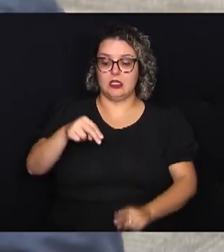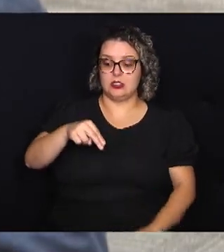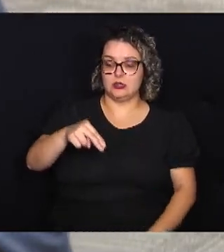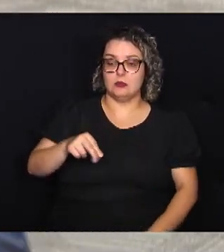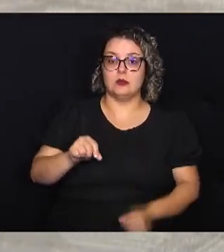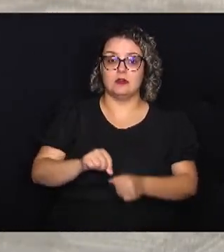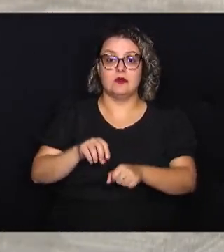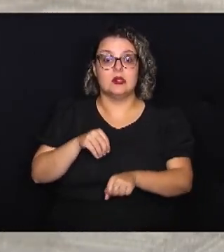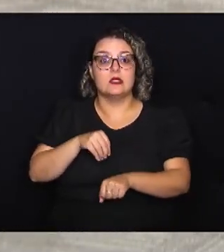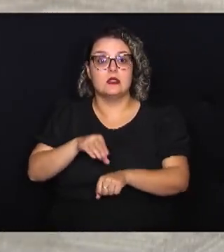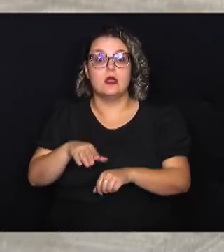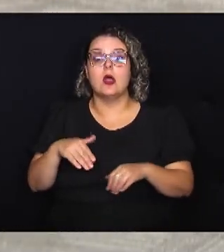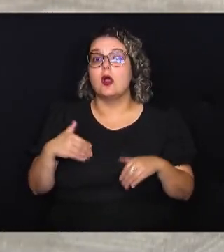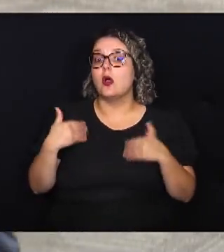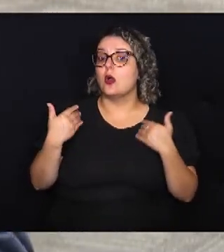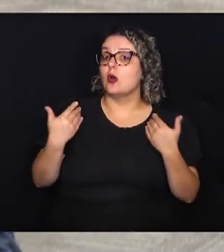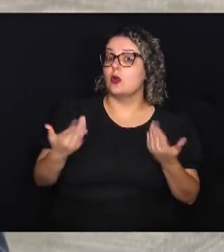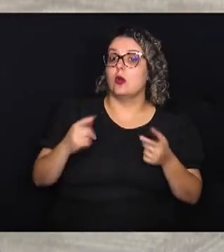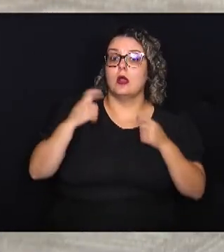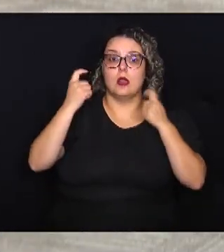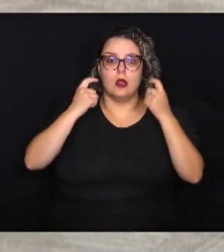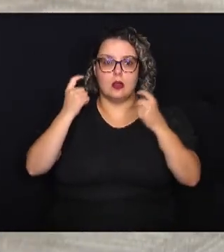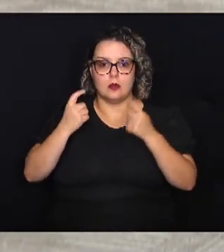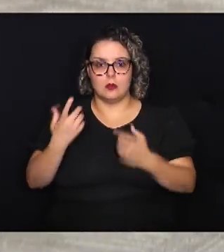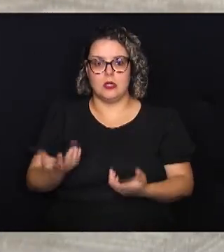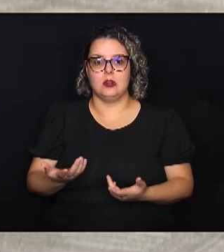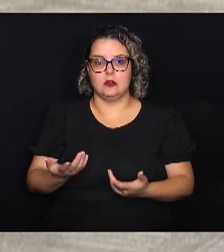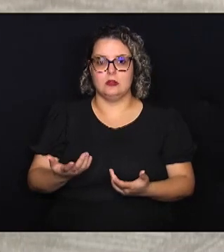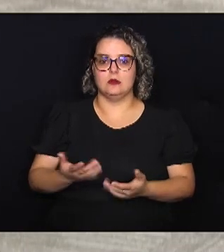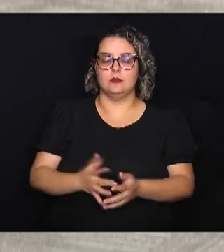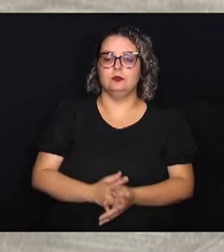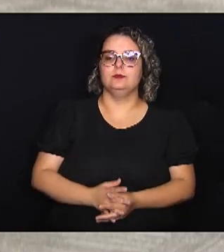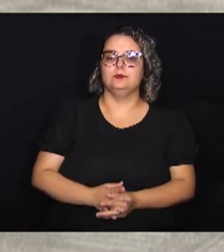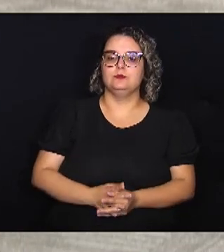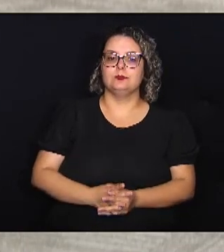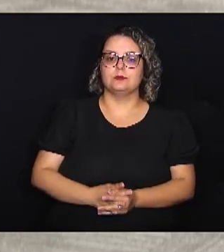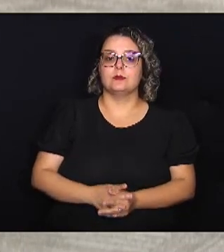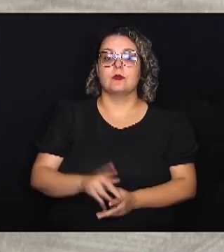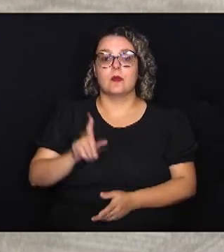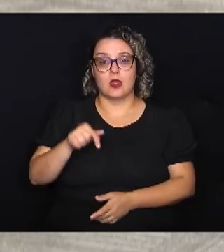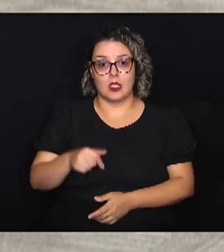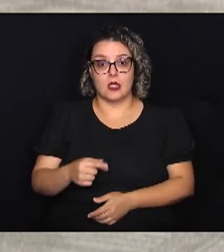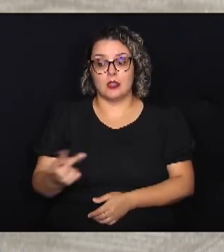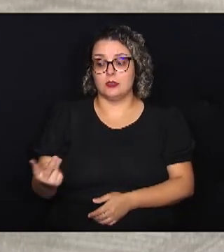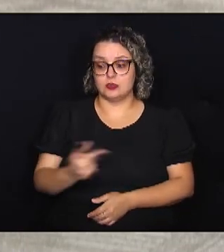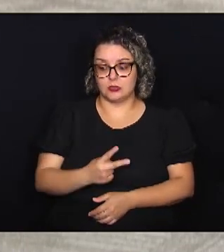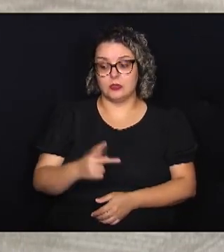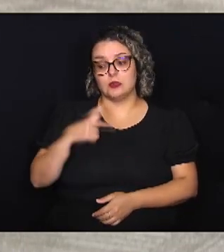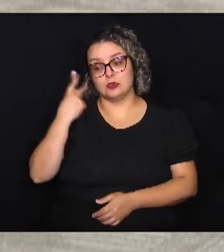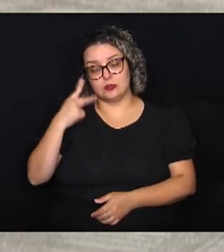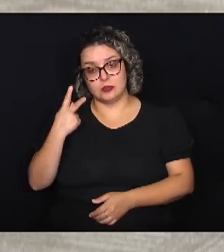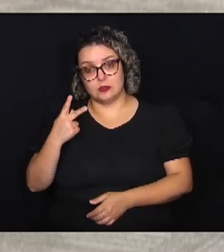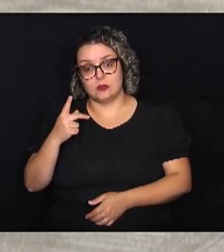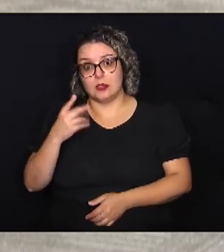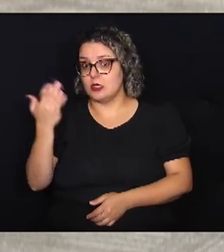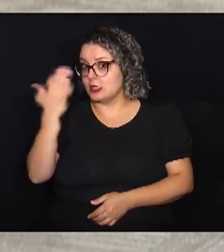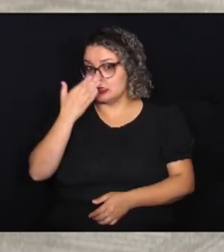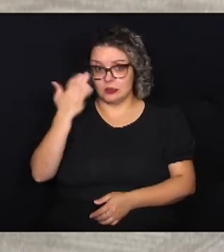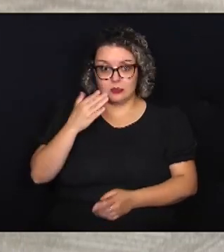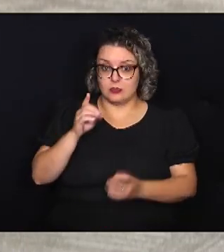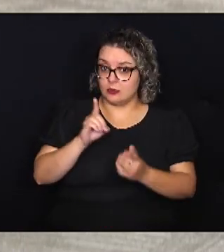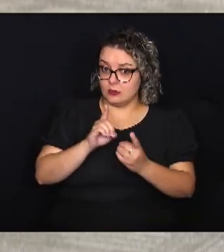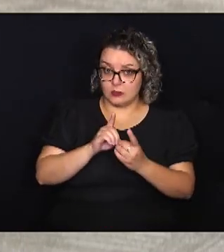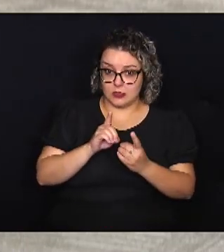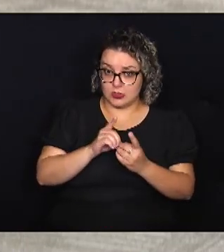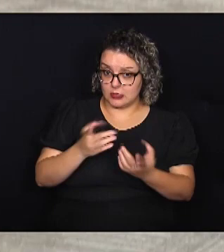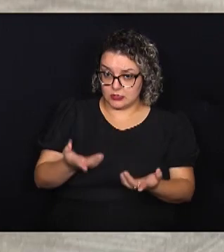indicação. Qual é a preocupação? Qual é a preocupação? A preocupação é de ambas as partes. Do vereador que não vê contemplada a sua emenda